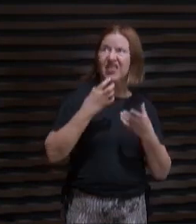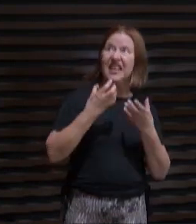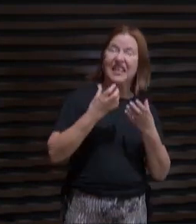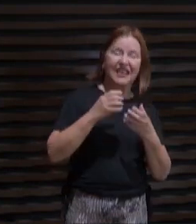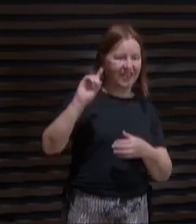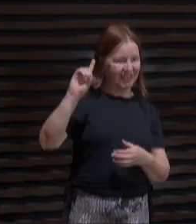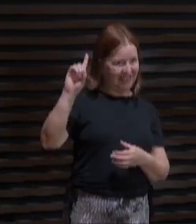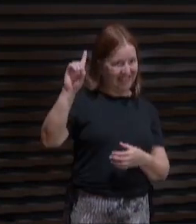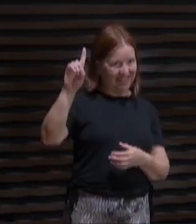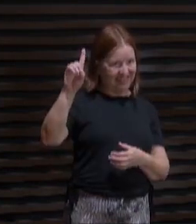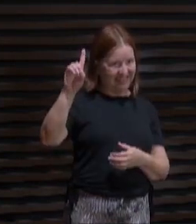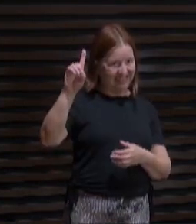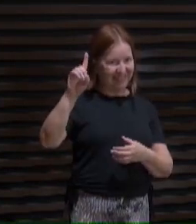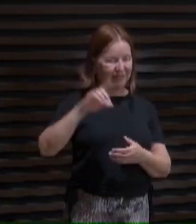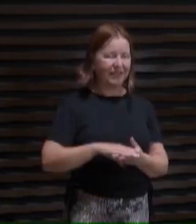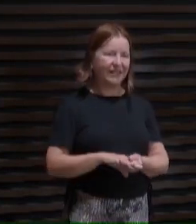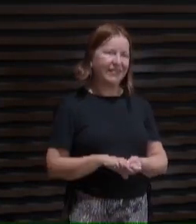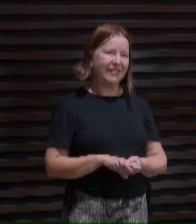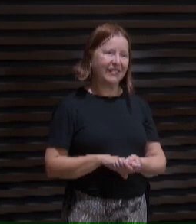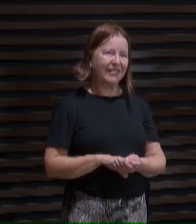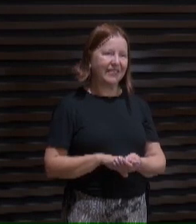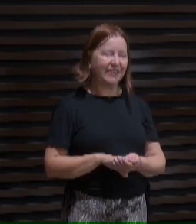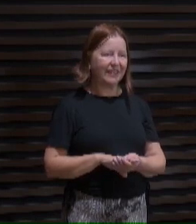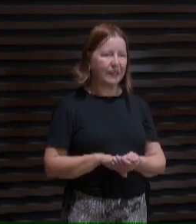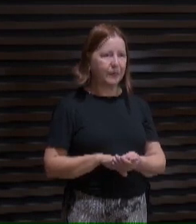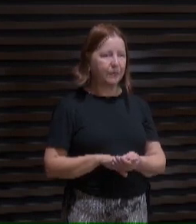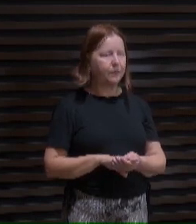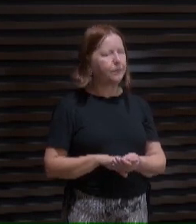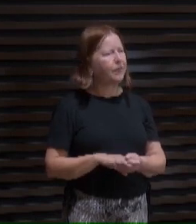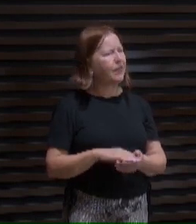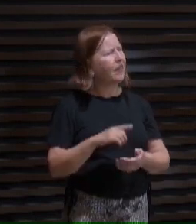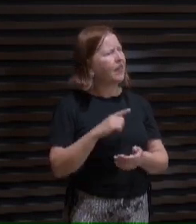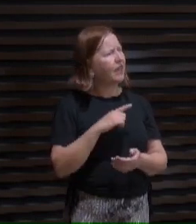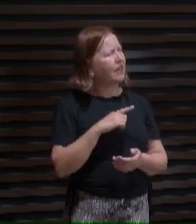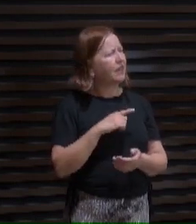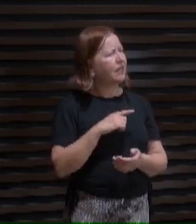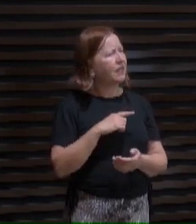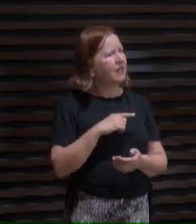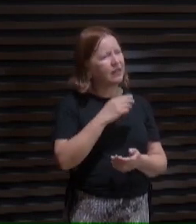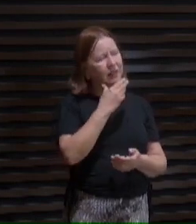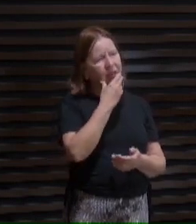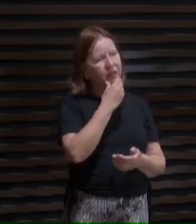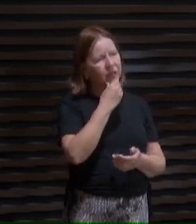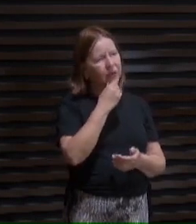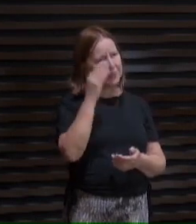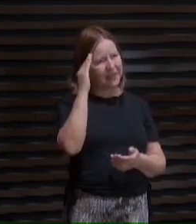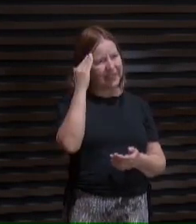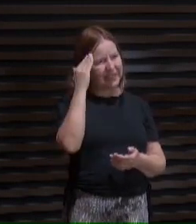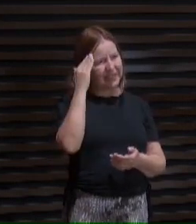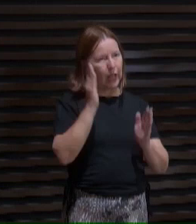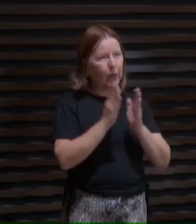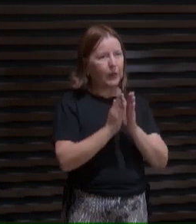Qual é o homem que tem aquela oração do primeiro século aí? Tem algum homem que tem aí, que me dê a ele? Eu quero ler aqui para